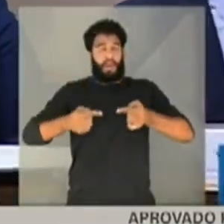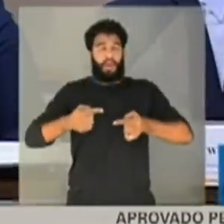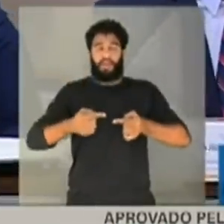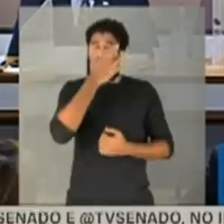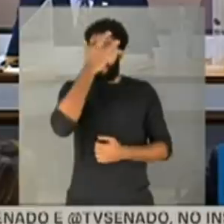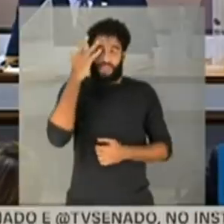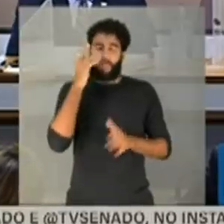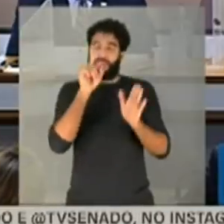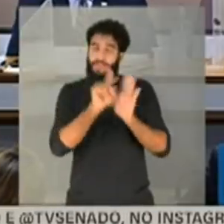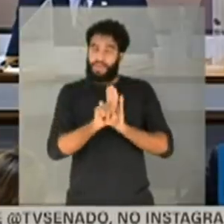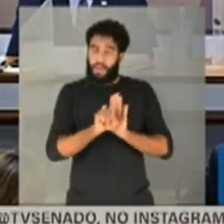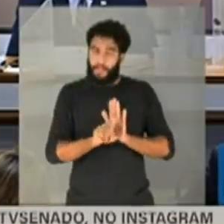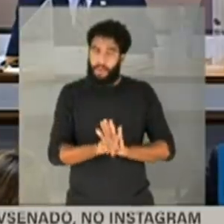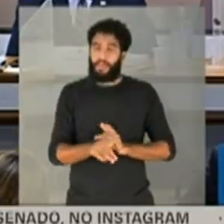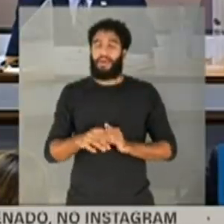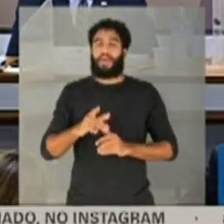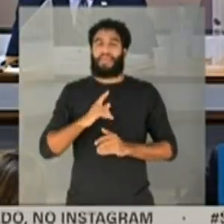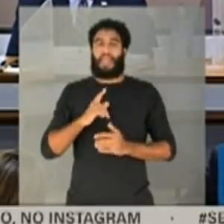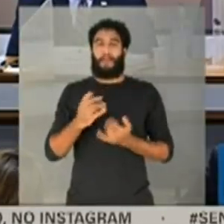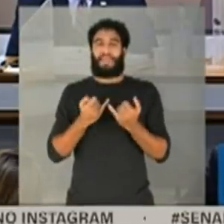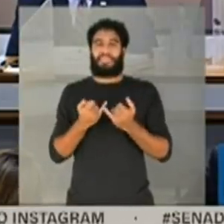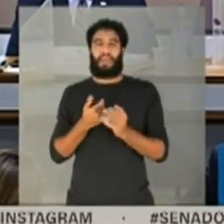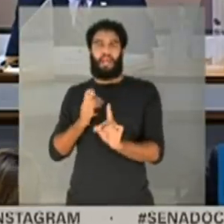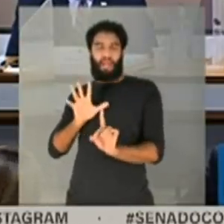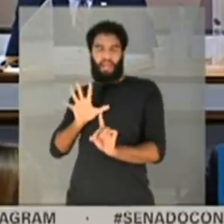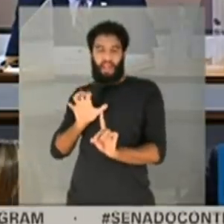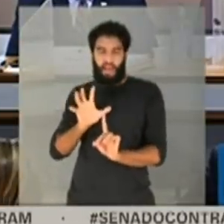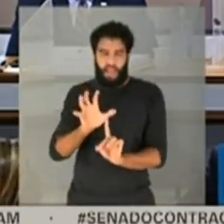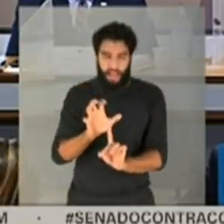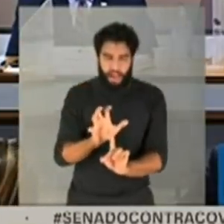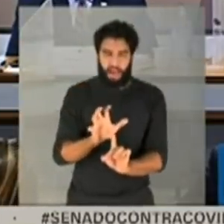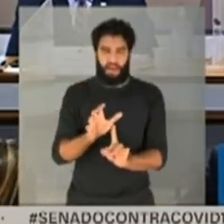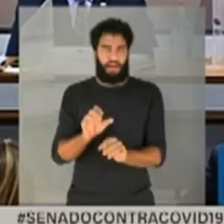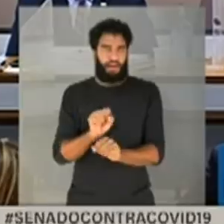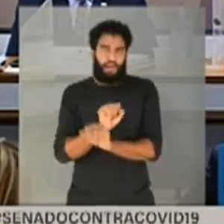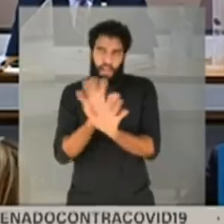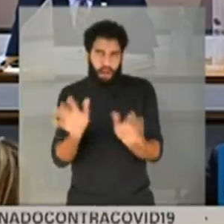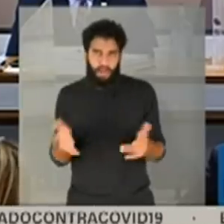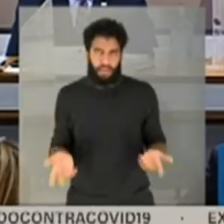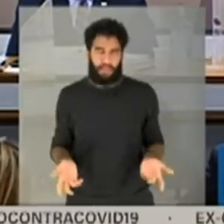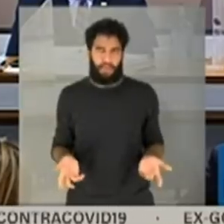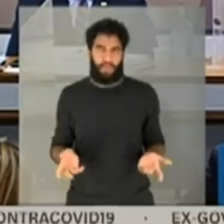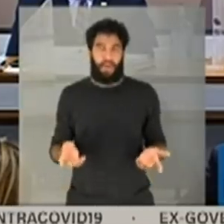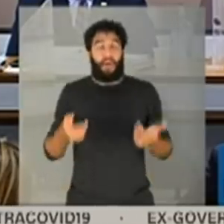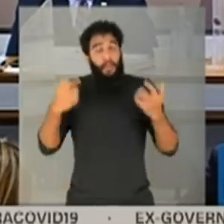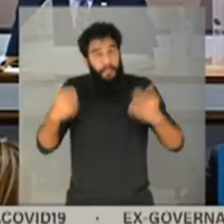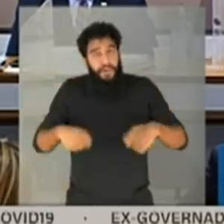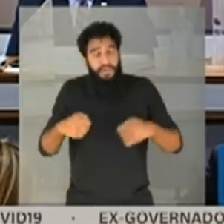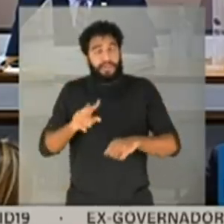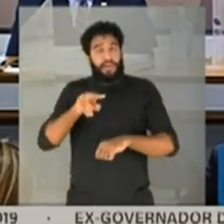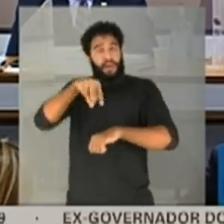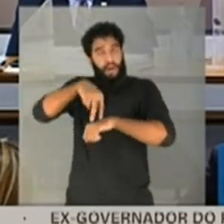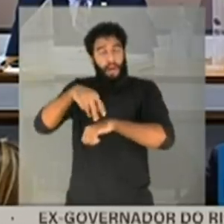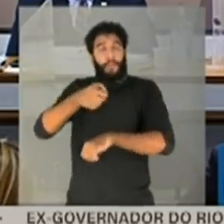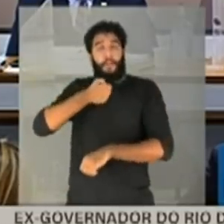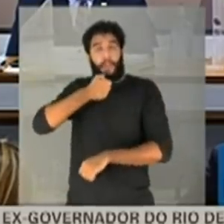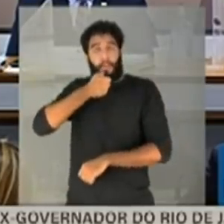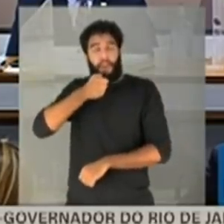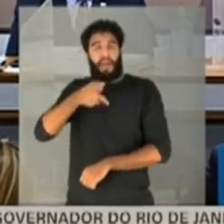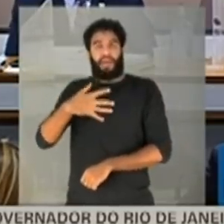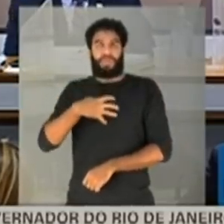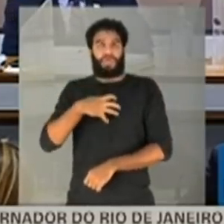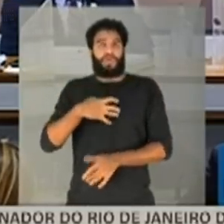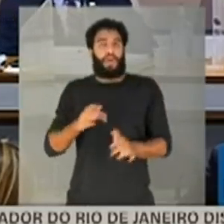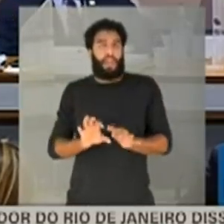Olha, só um minutinho. Há um clima intimidatório, claro, e precisamos ouvir ao depoente se ele se